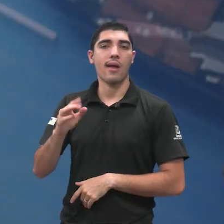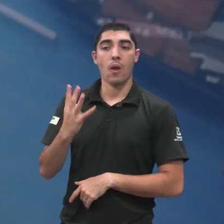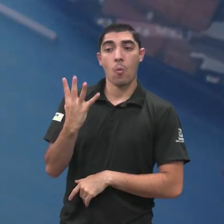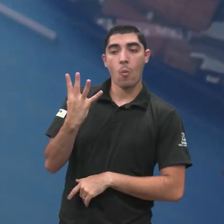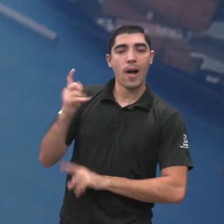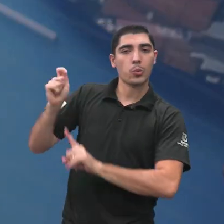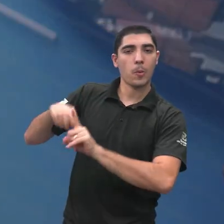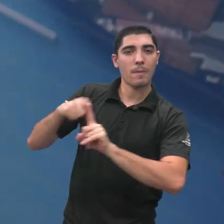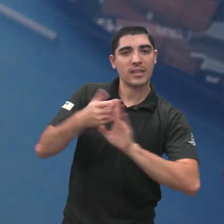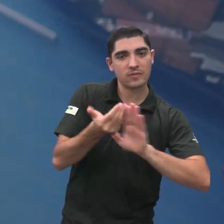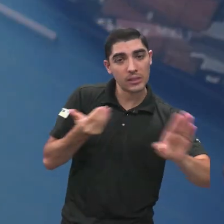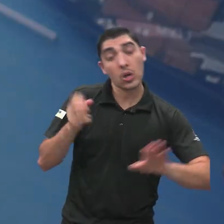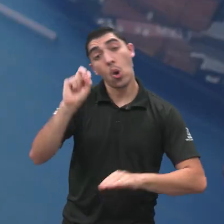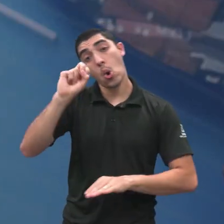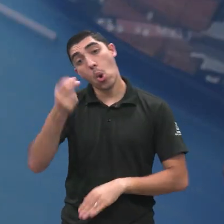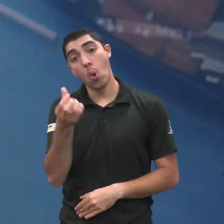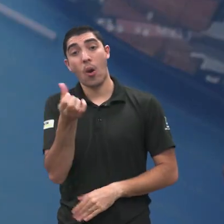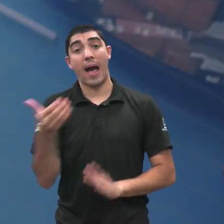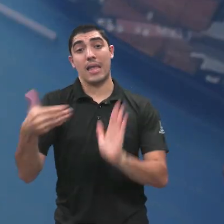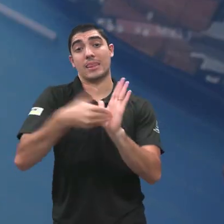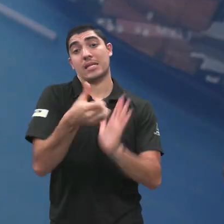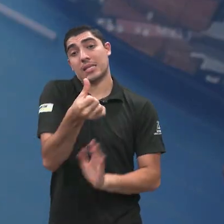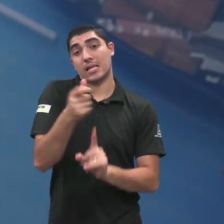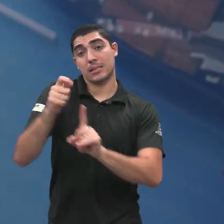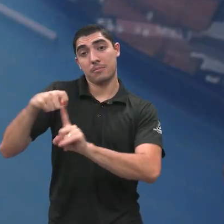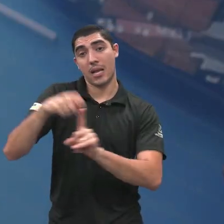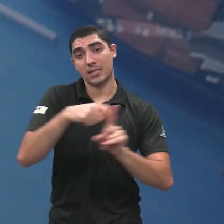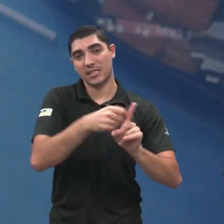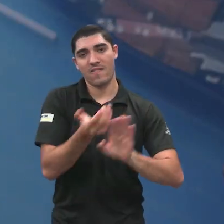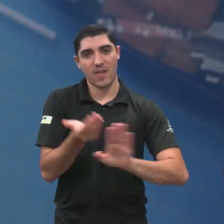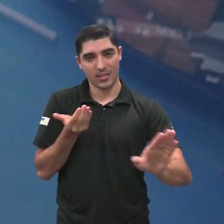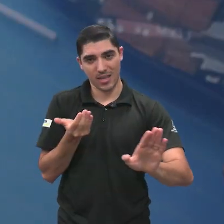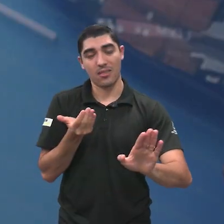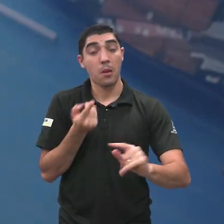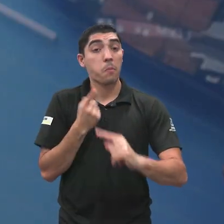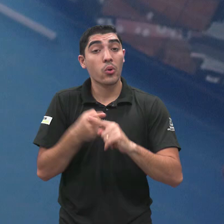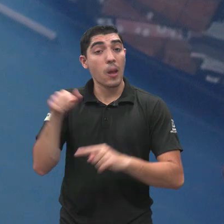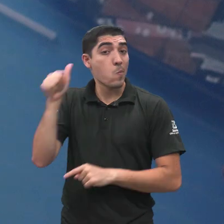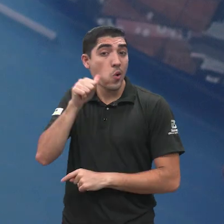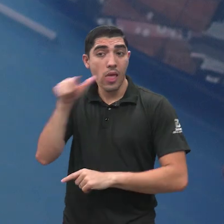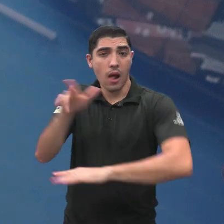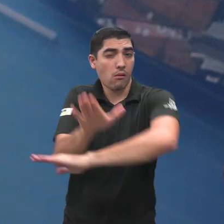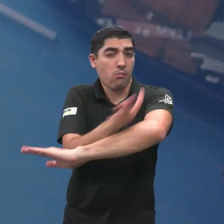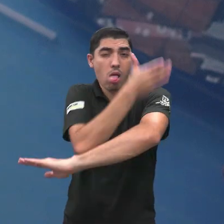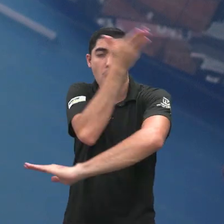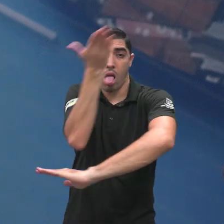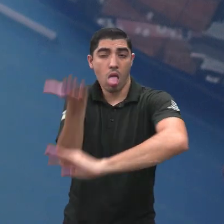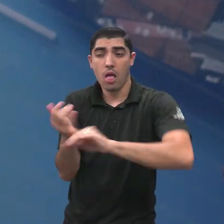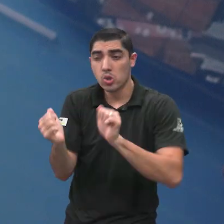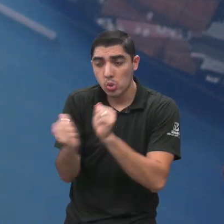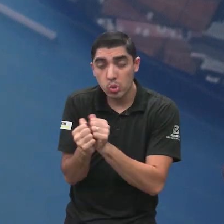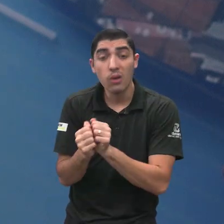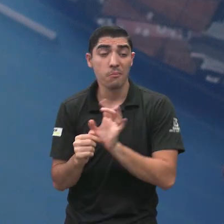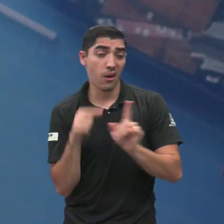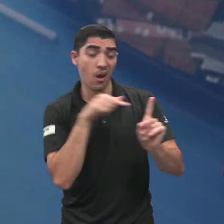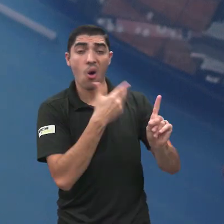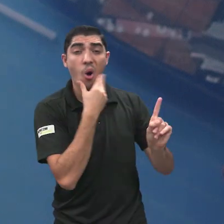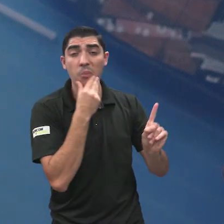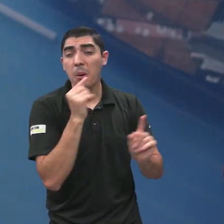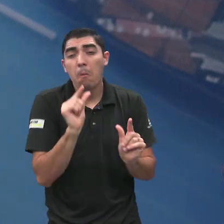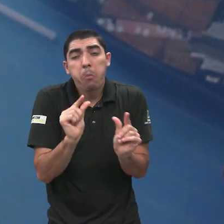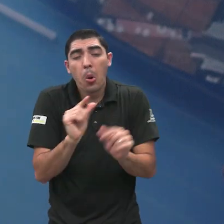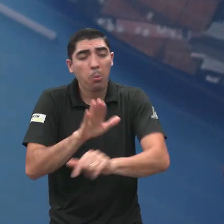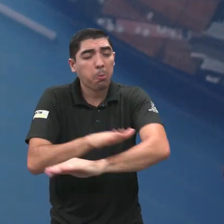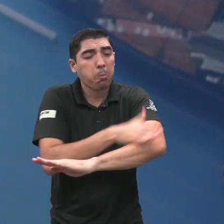ela ficando ali de forma integral com aquele bebê. E quando chega o pai, ele fica pouco tempo, mas a gente sabe, né, que na